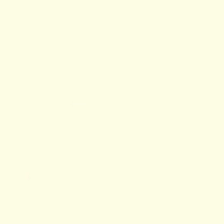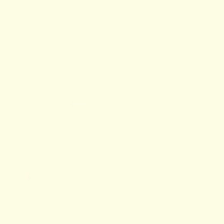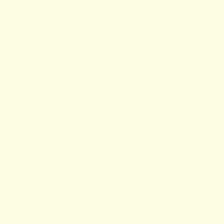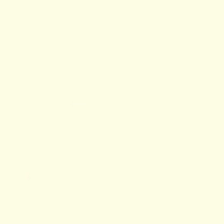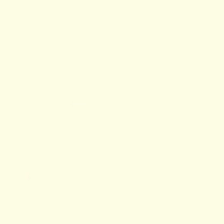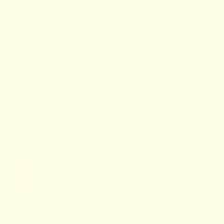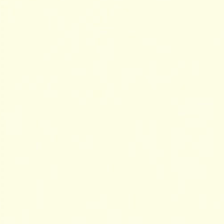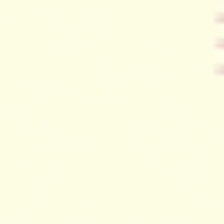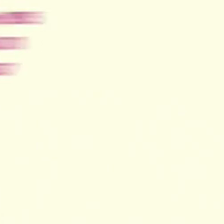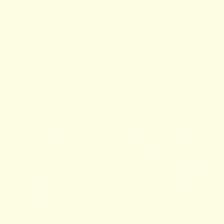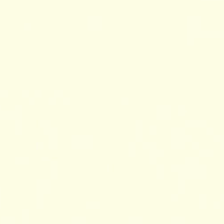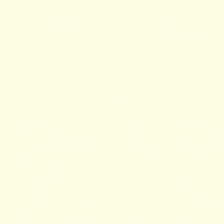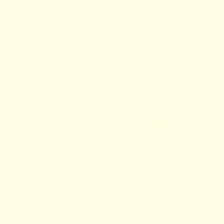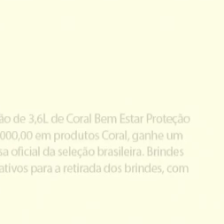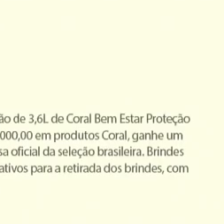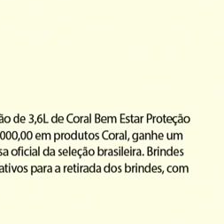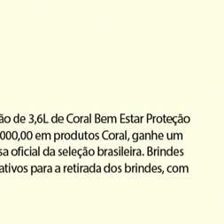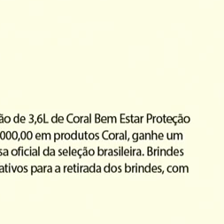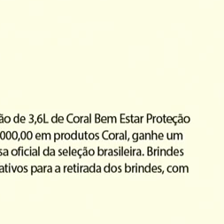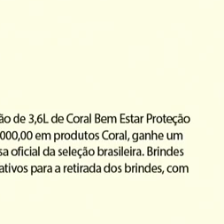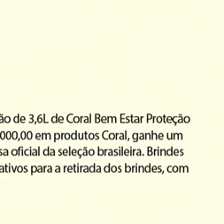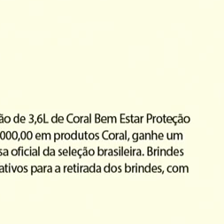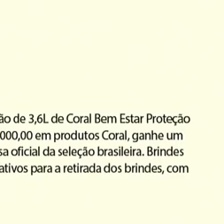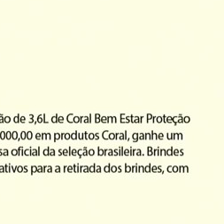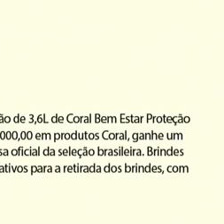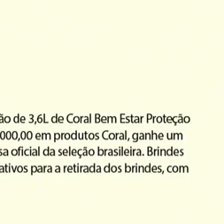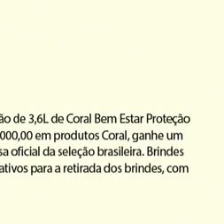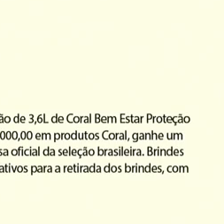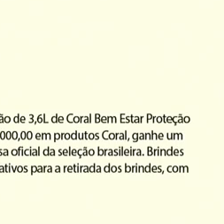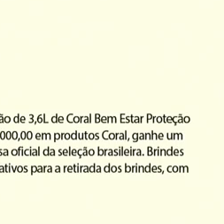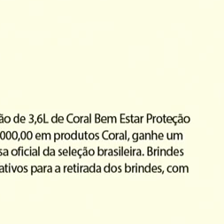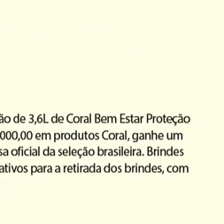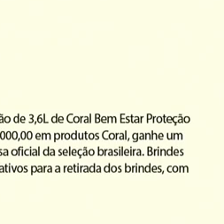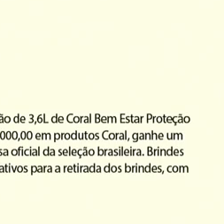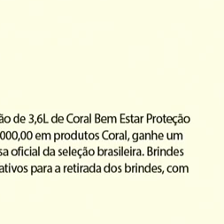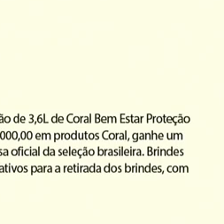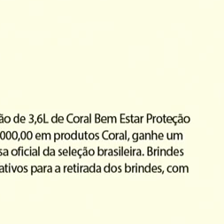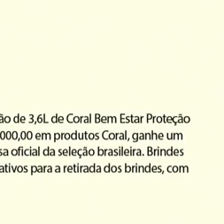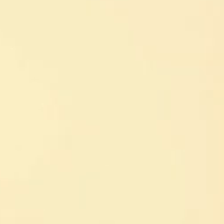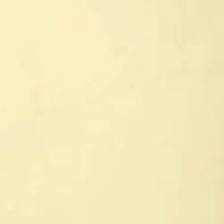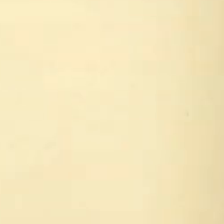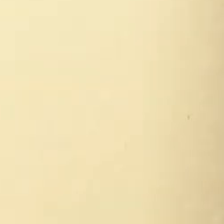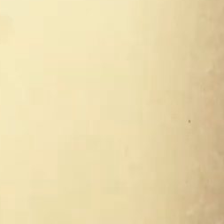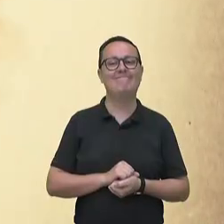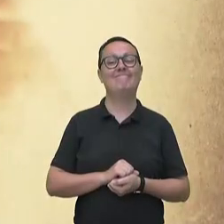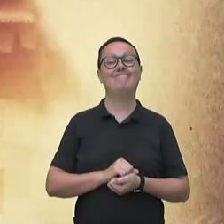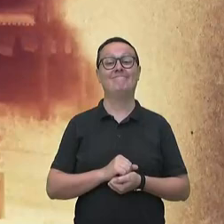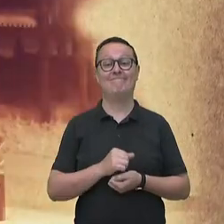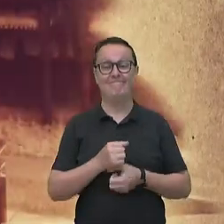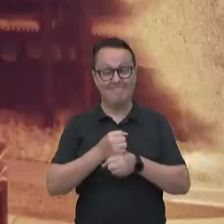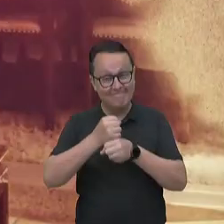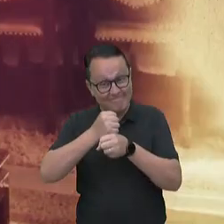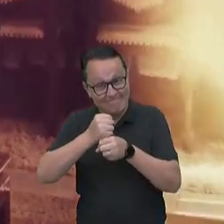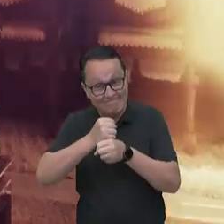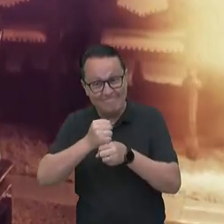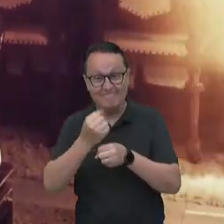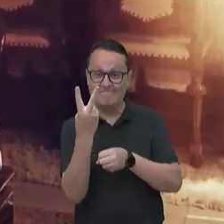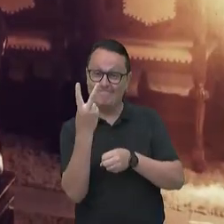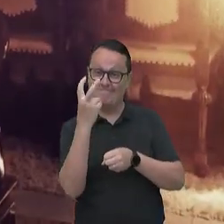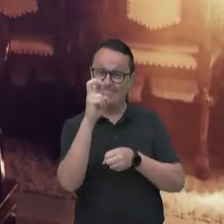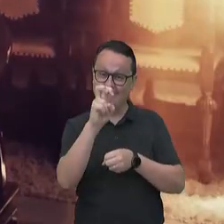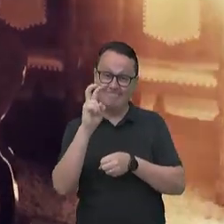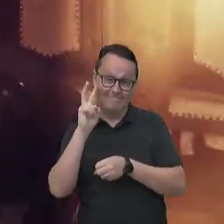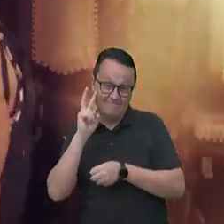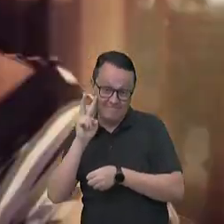nossas redes sociais Casa das Cores e confira o regulamento. Casa das Cores, casa com sua casa, casa com você. É, já